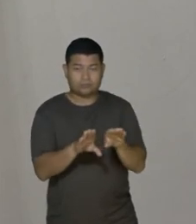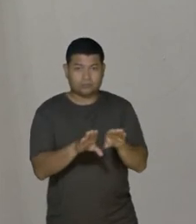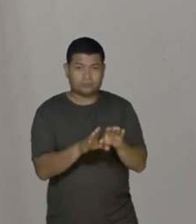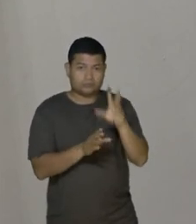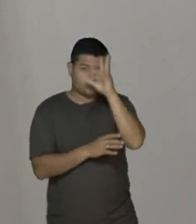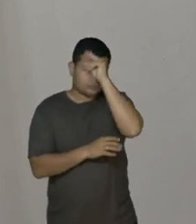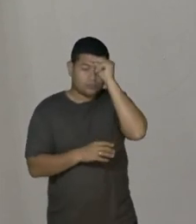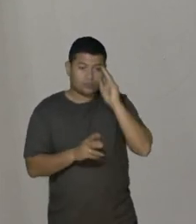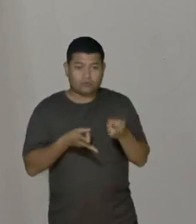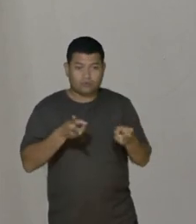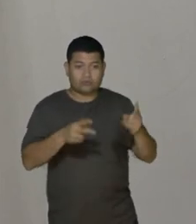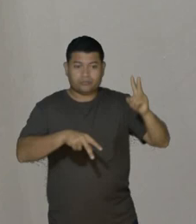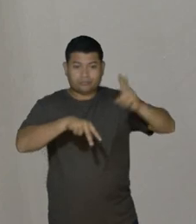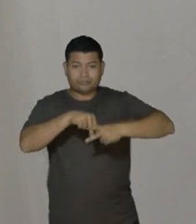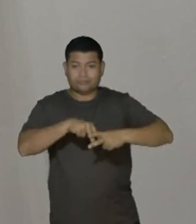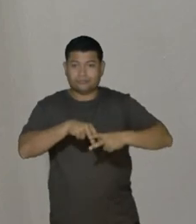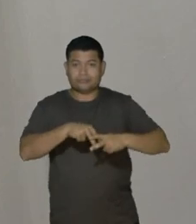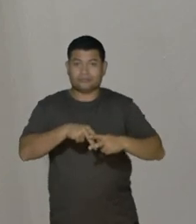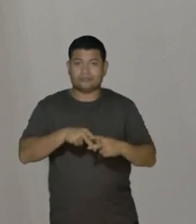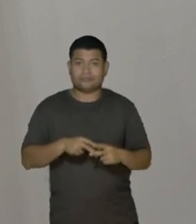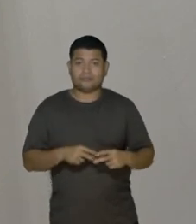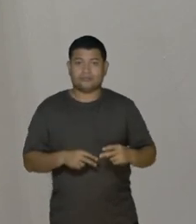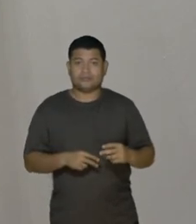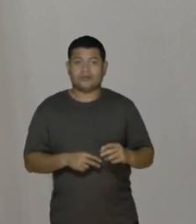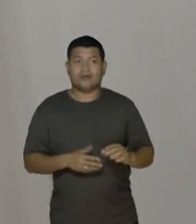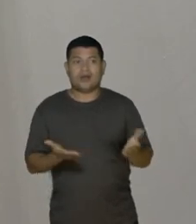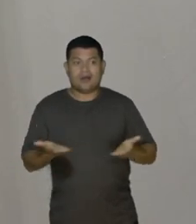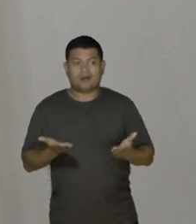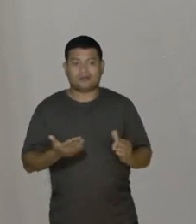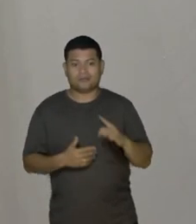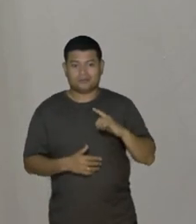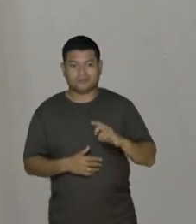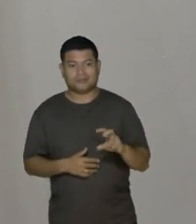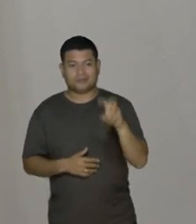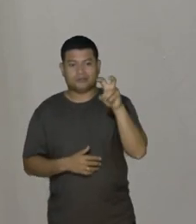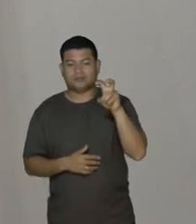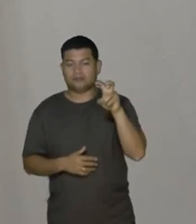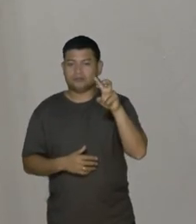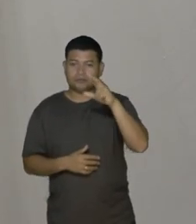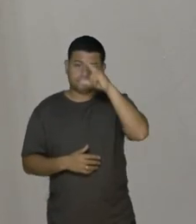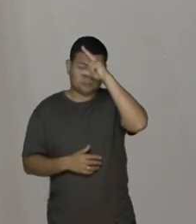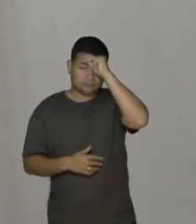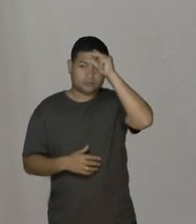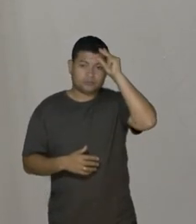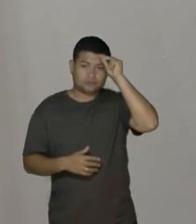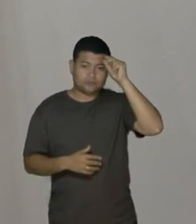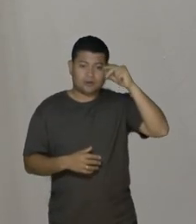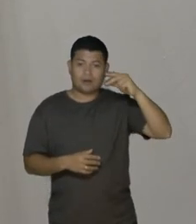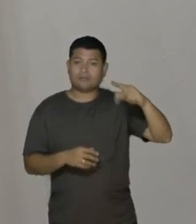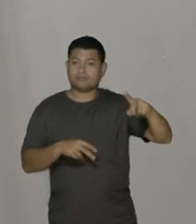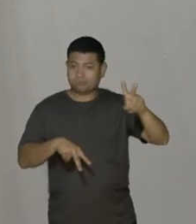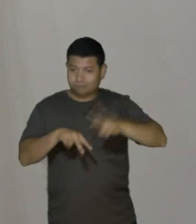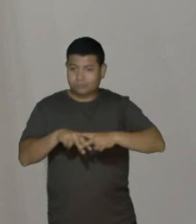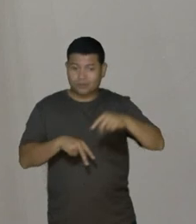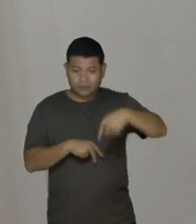continua preso, formando o 5º prefeito preso no estado de Santa Catarina.